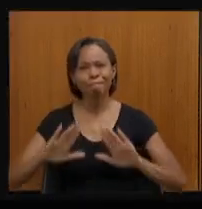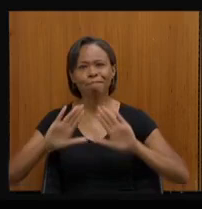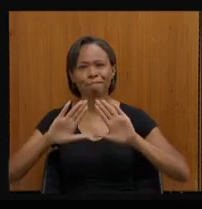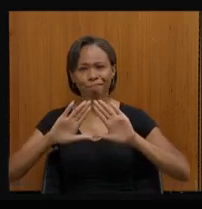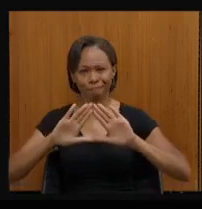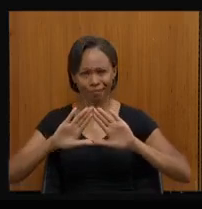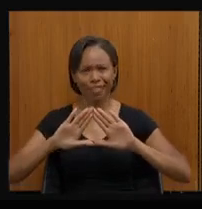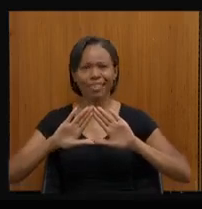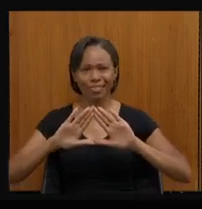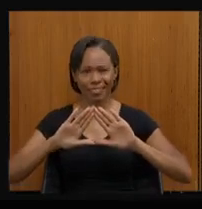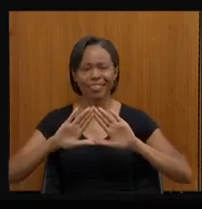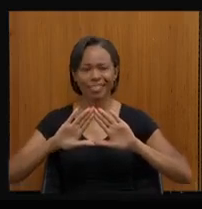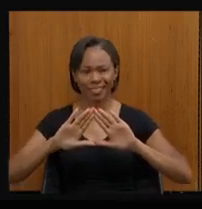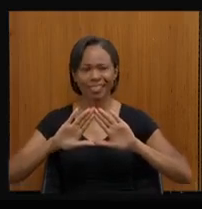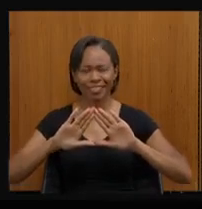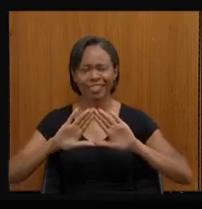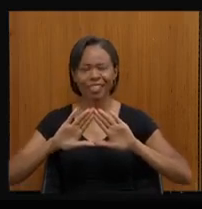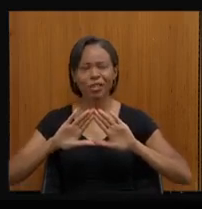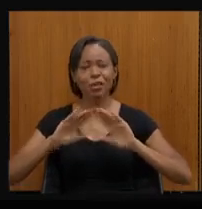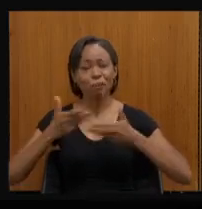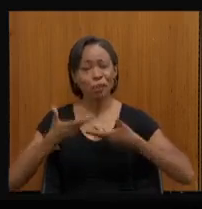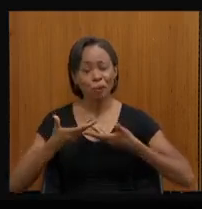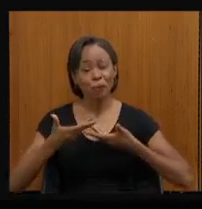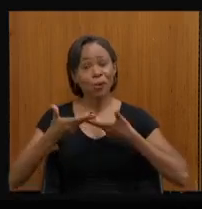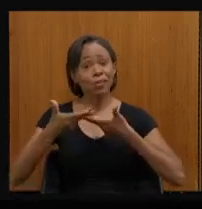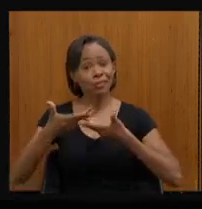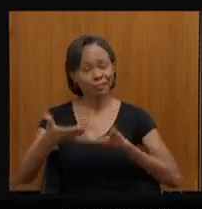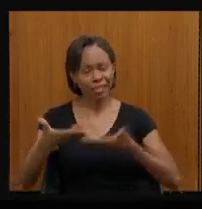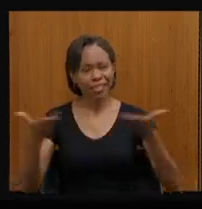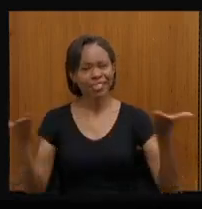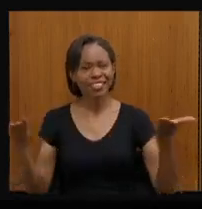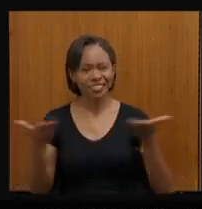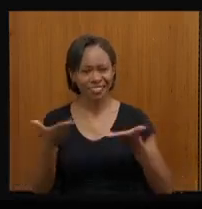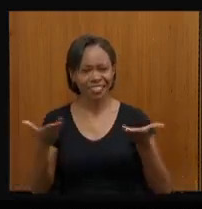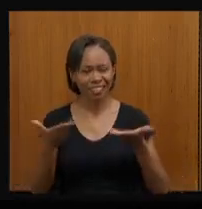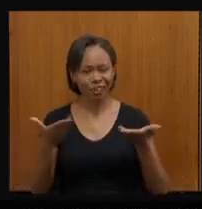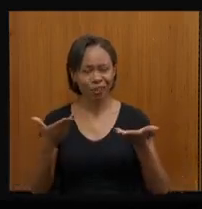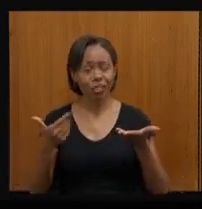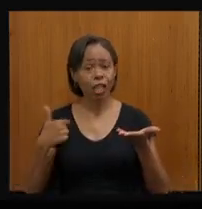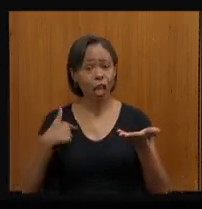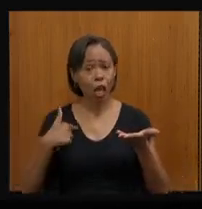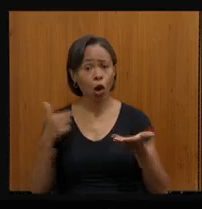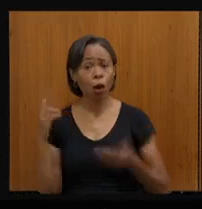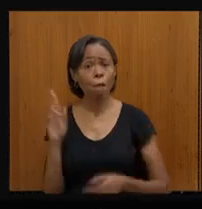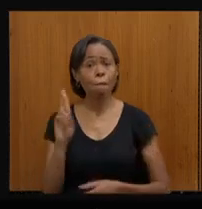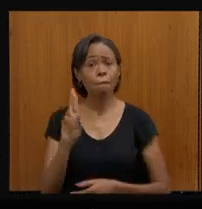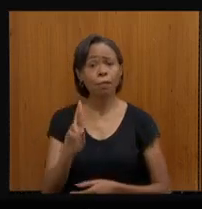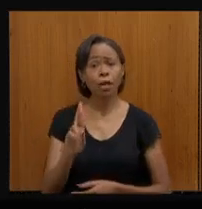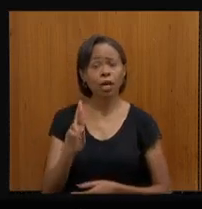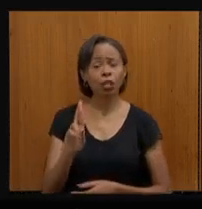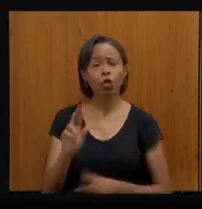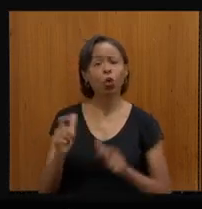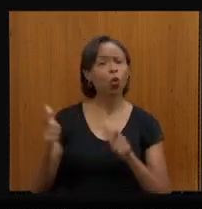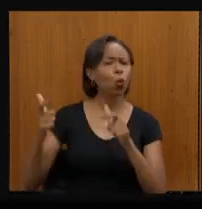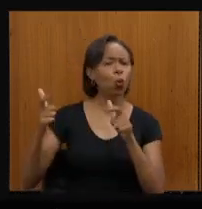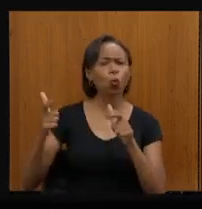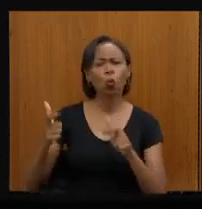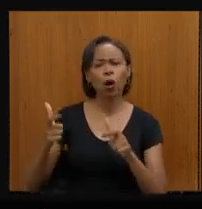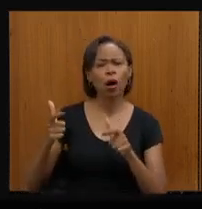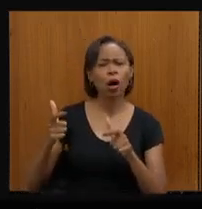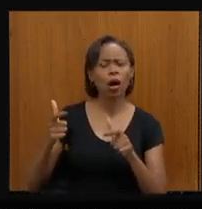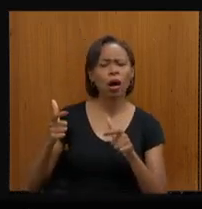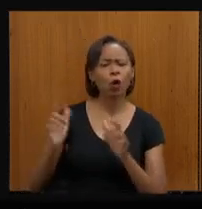nativa da exposição de hoje estou perguntando a Organização das